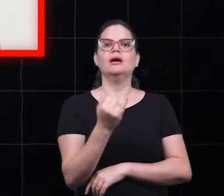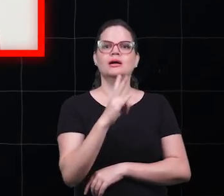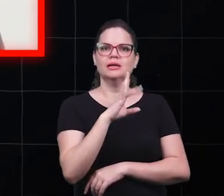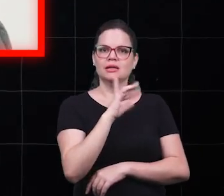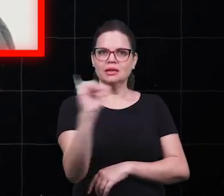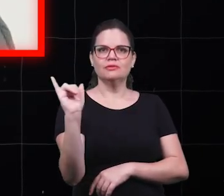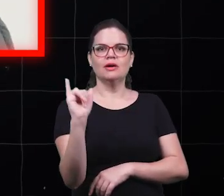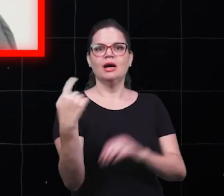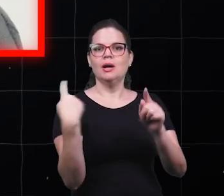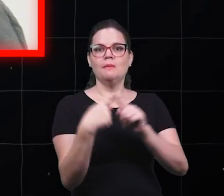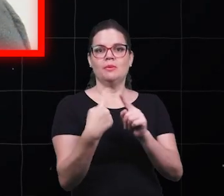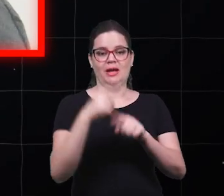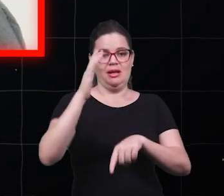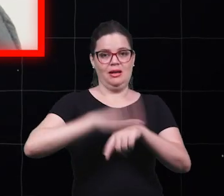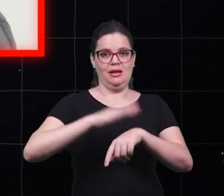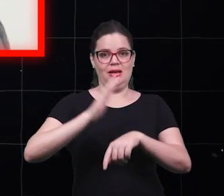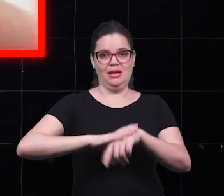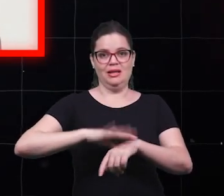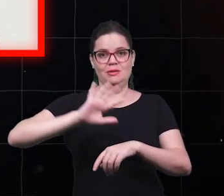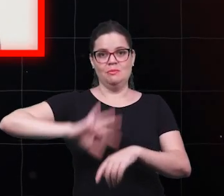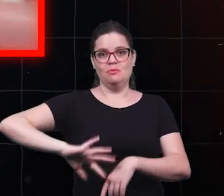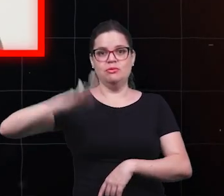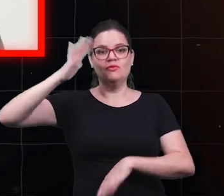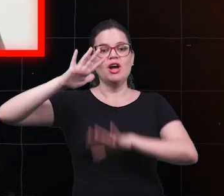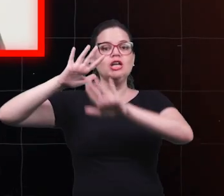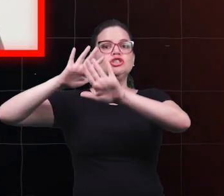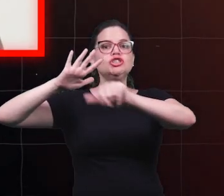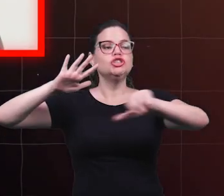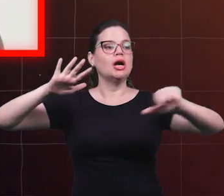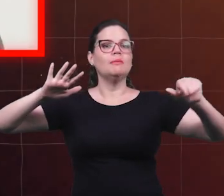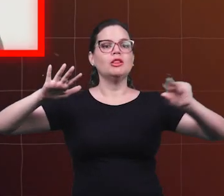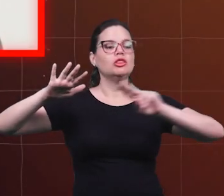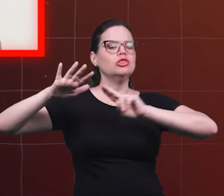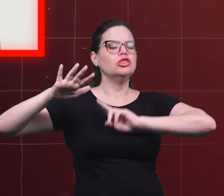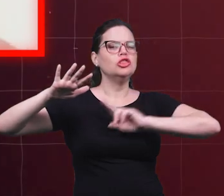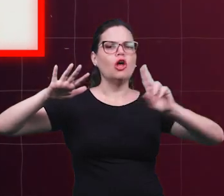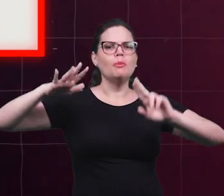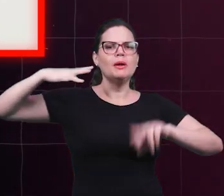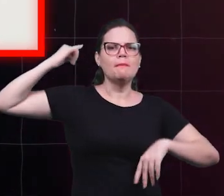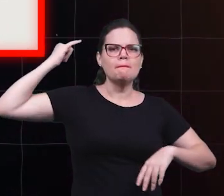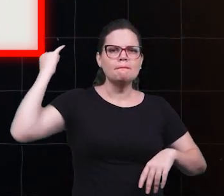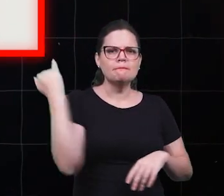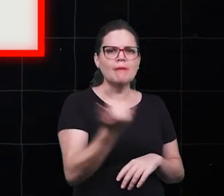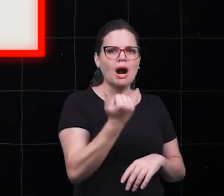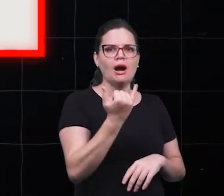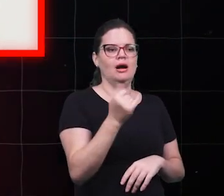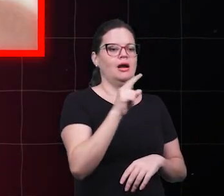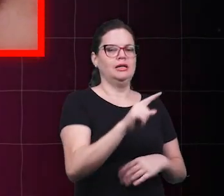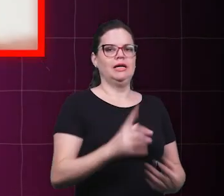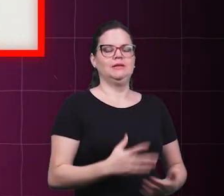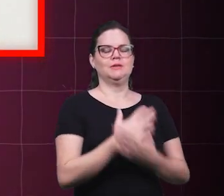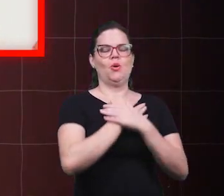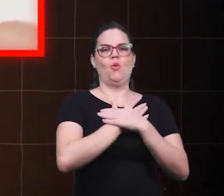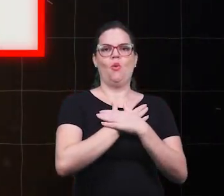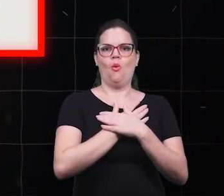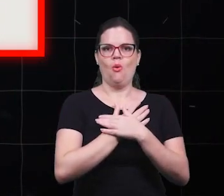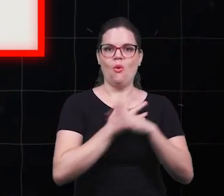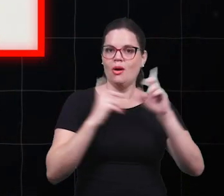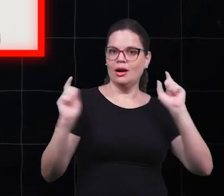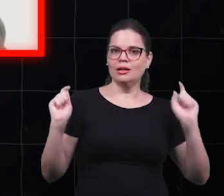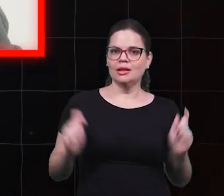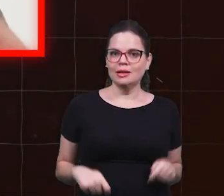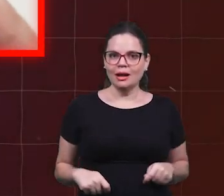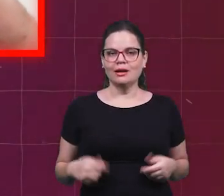vai ultrapassar todas as barreiras, vai extrapolar. Então, a ciência hoje não